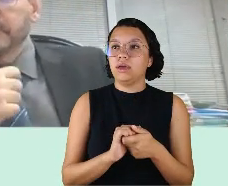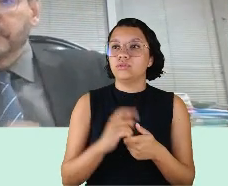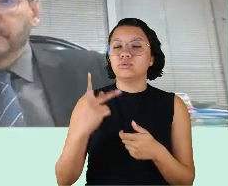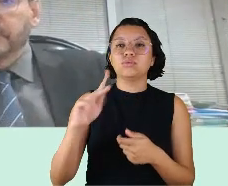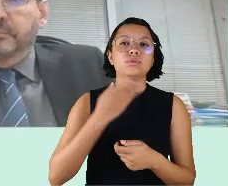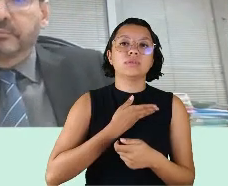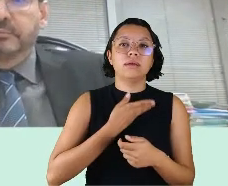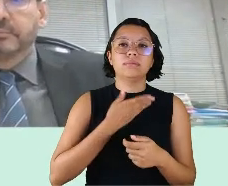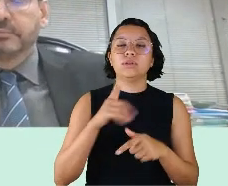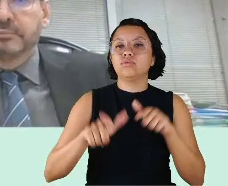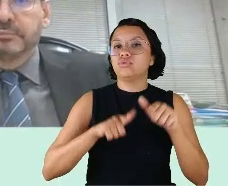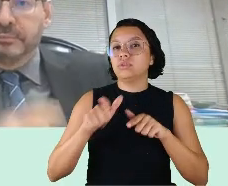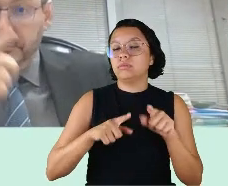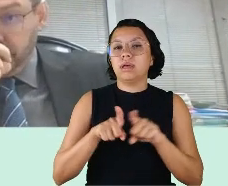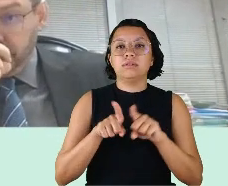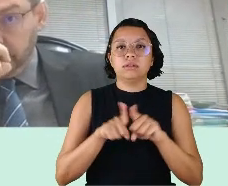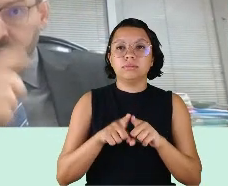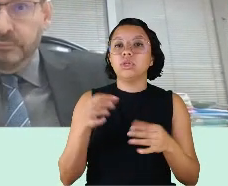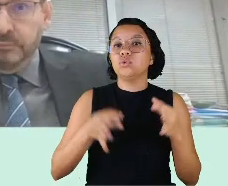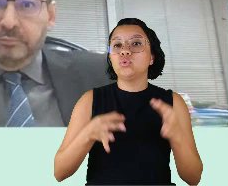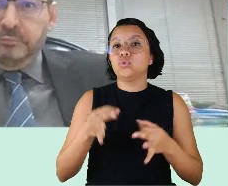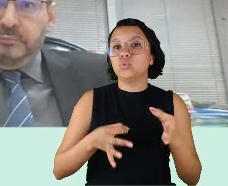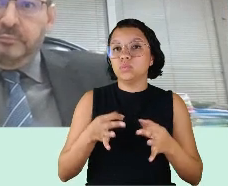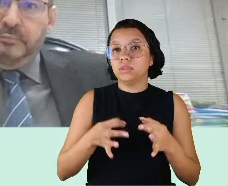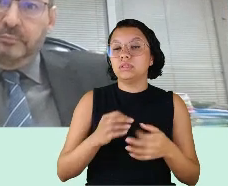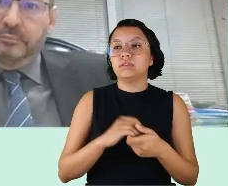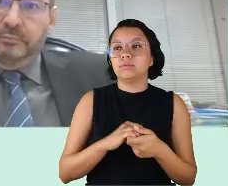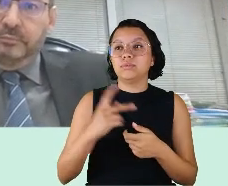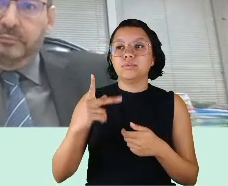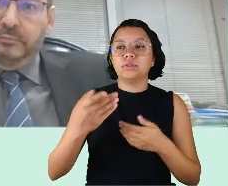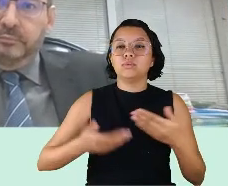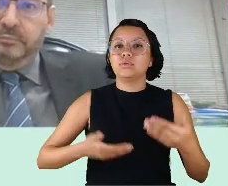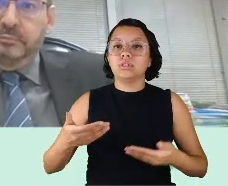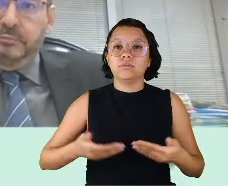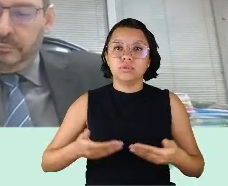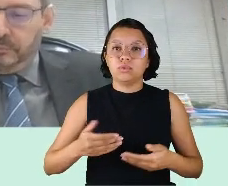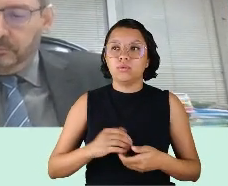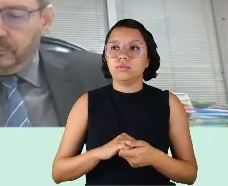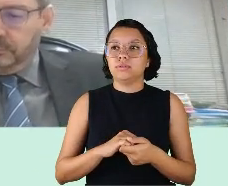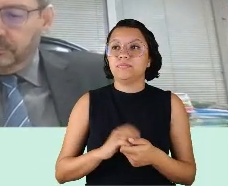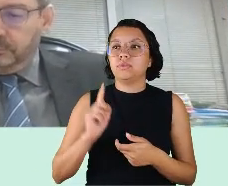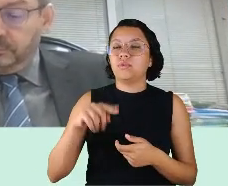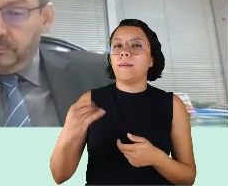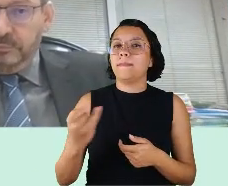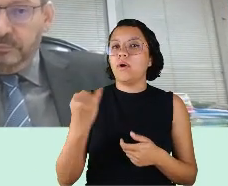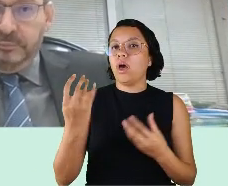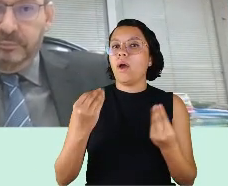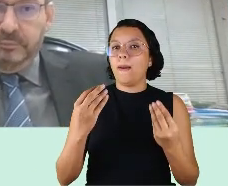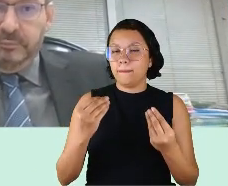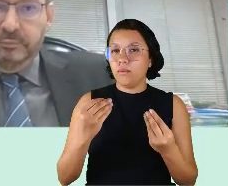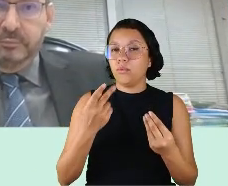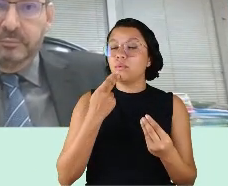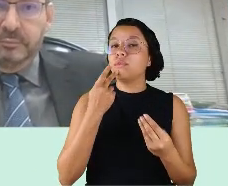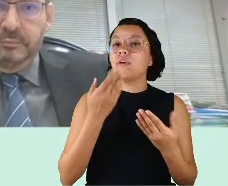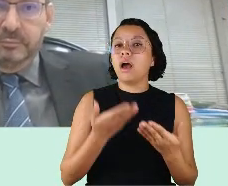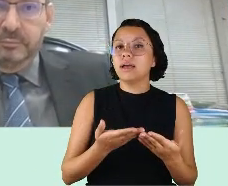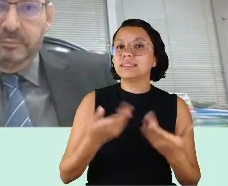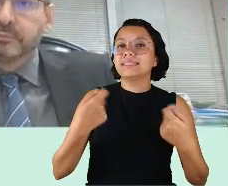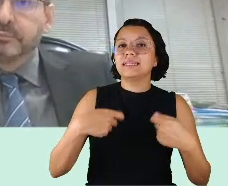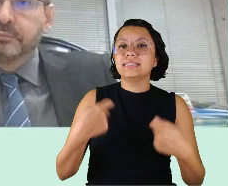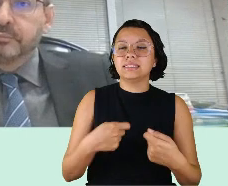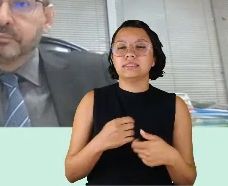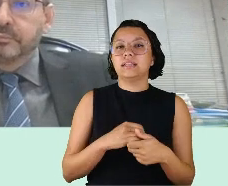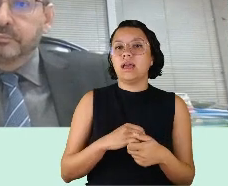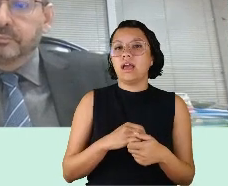familiares, mas com seus colegas de trabalho também, e os juízes com seus servidores. Foi muito importante pontuar isso, né,